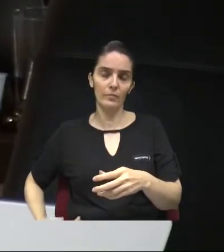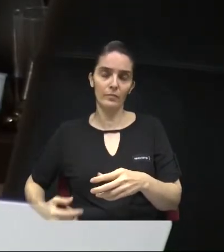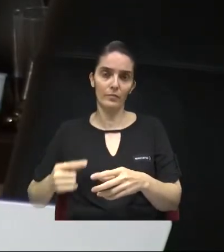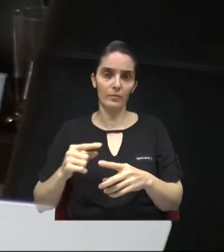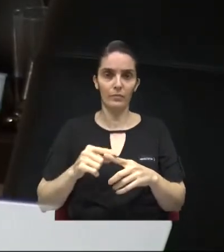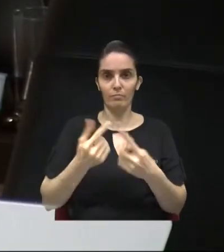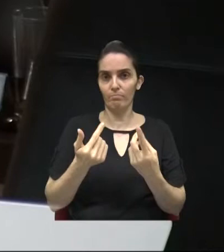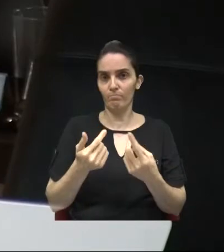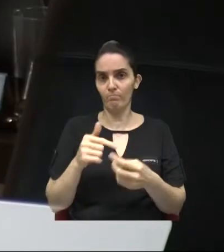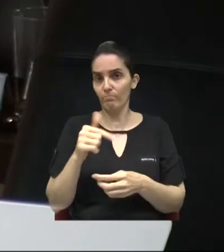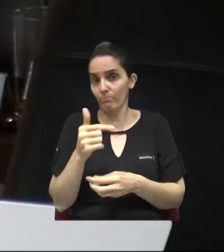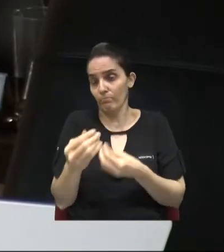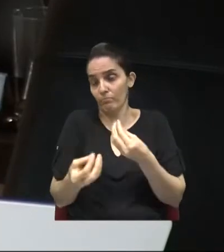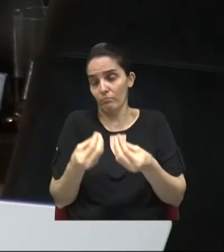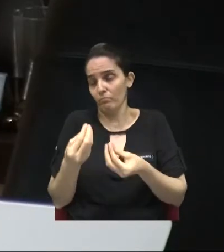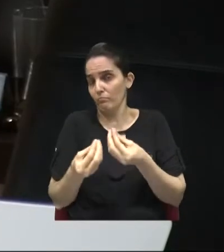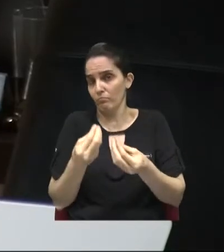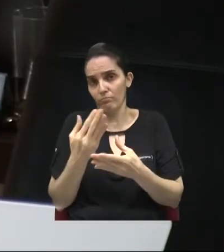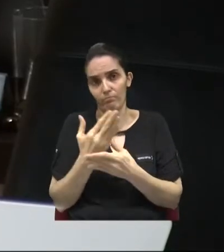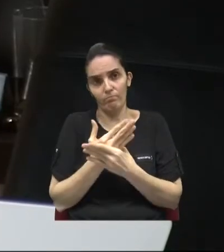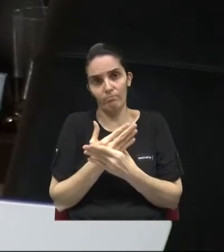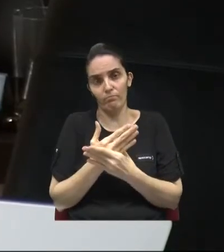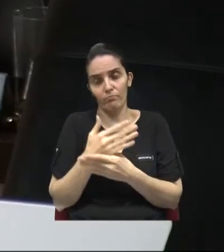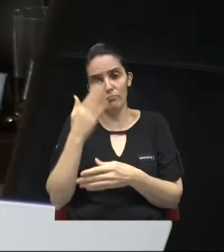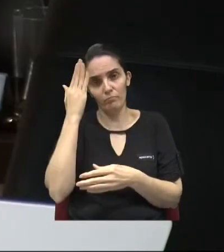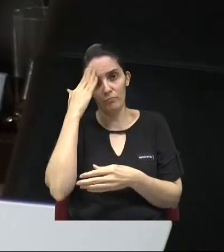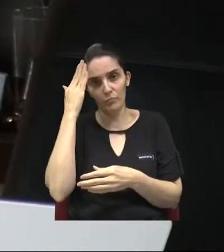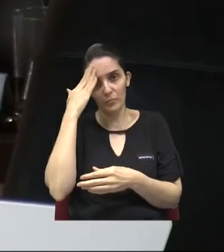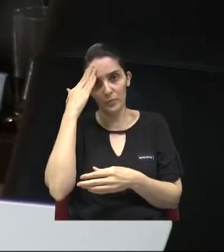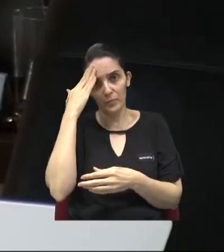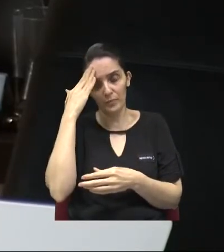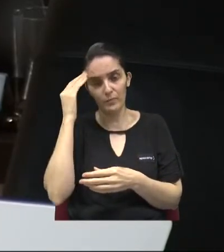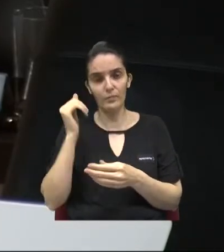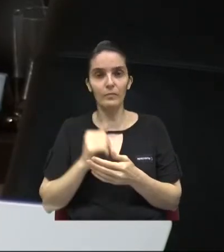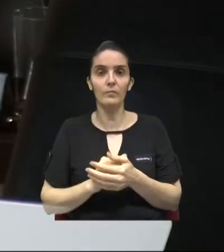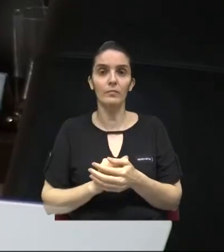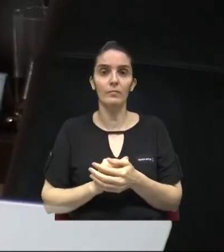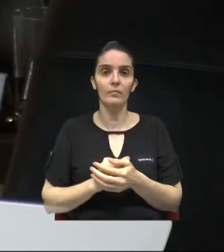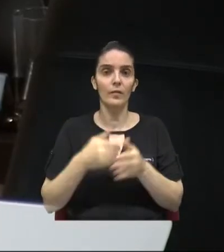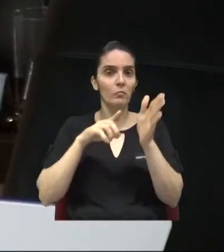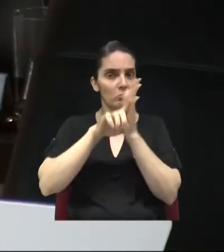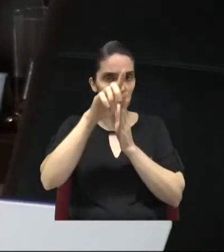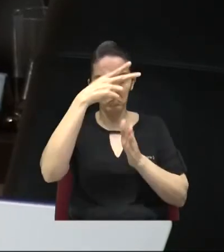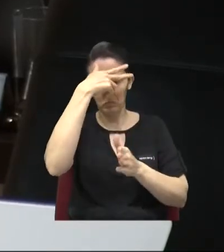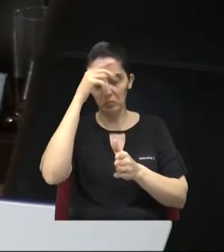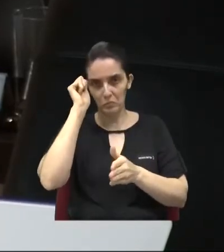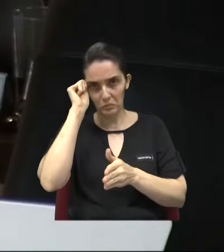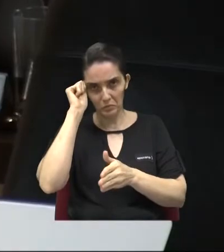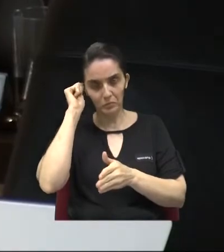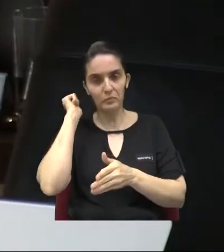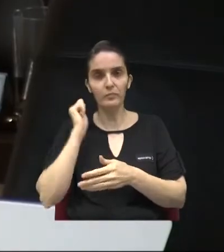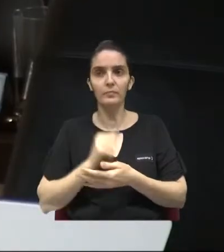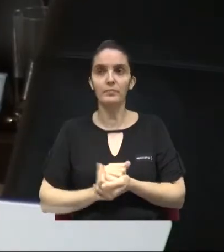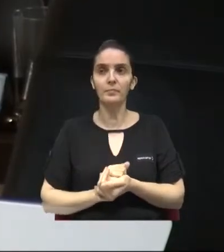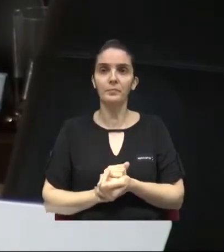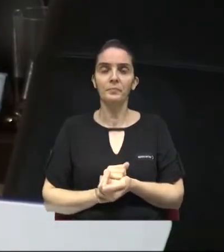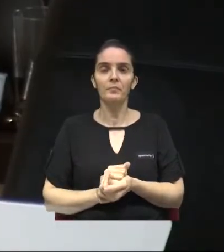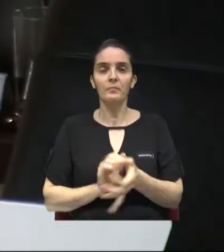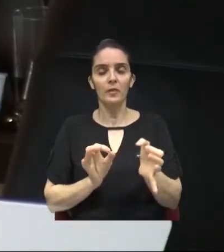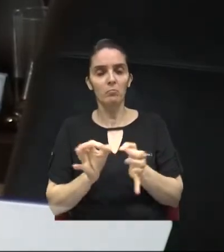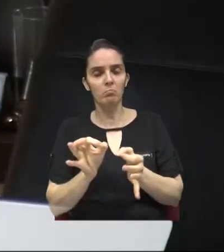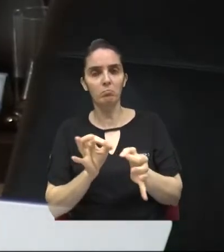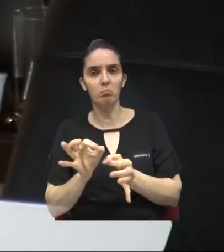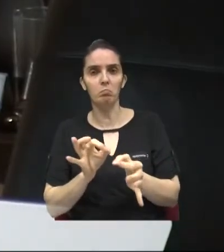infelizmente, não existe o mecanismo processual de se emendar o requerimento. Né? A gente pode fazer emenda aos projetos de lei,